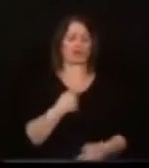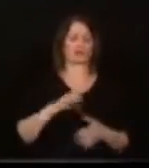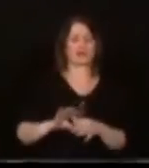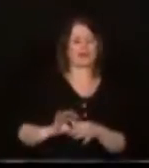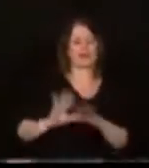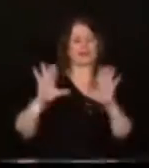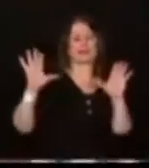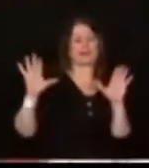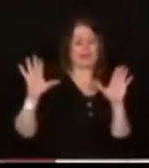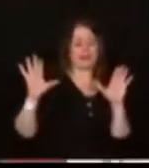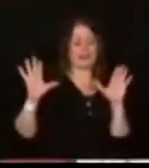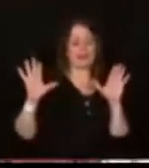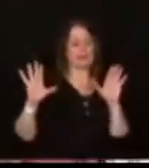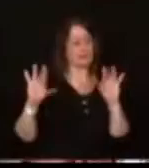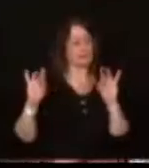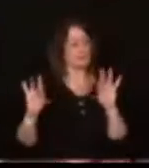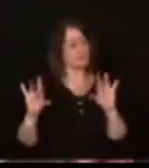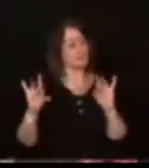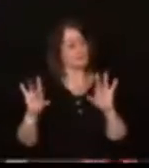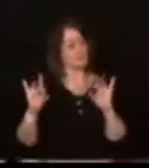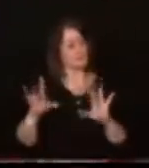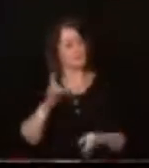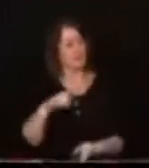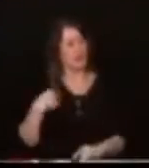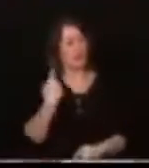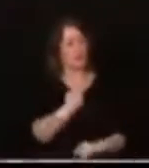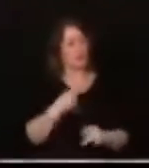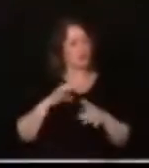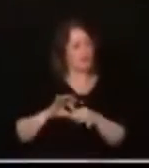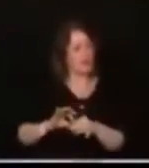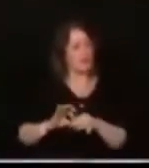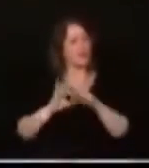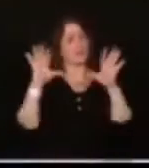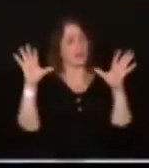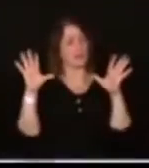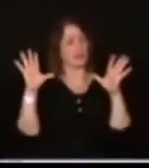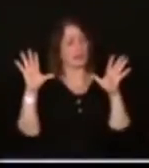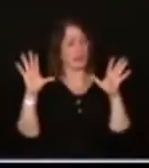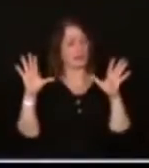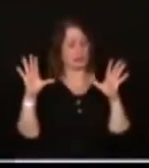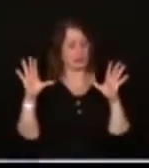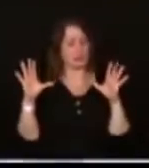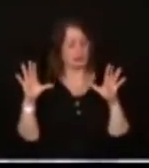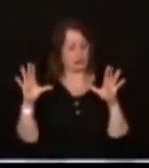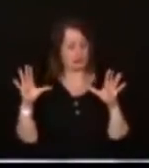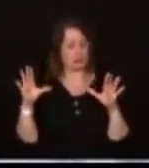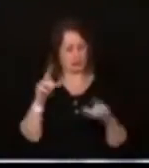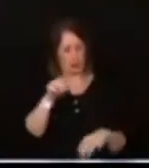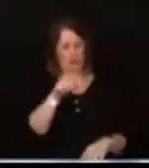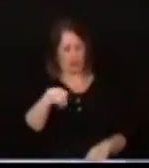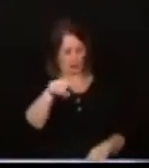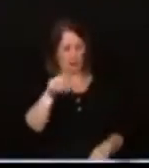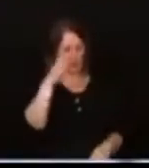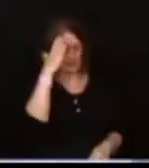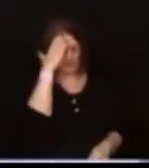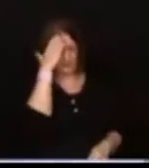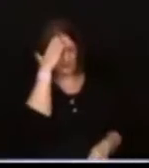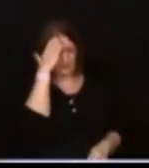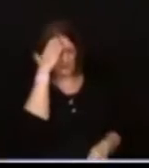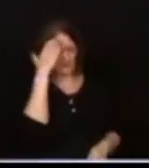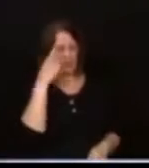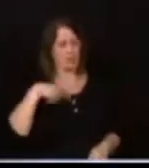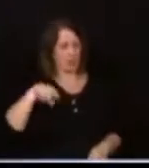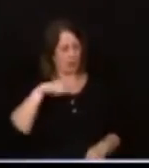liberdade. Em especial, a nossa liberdade de culto. Vocês sabem, vivemos